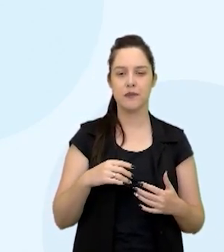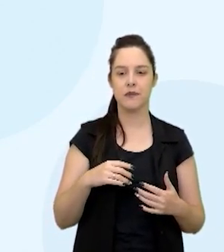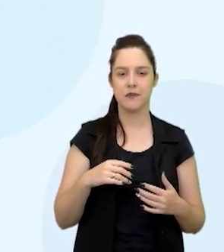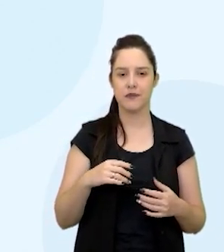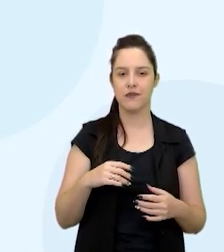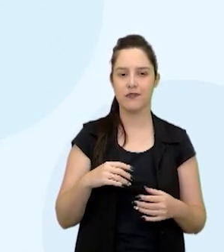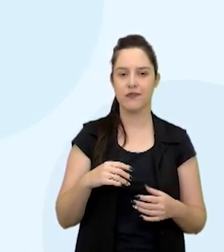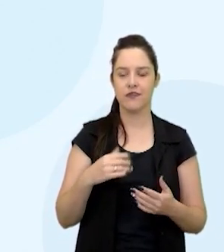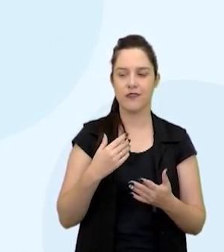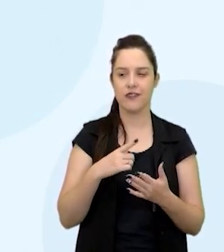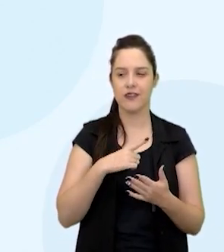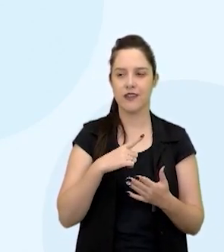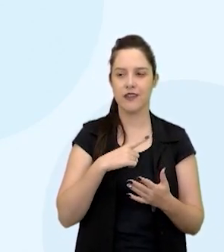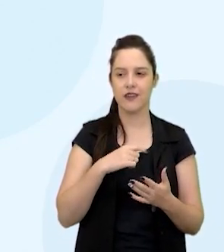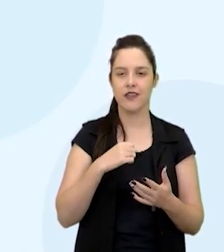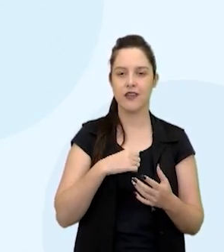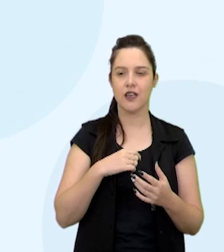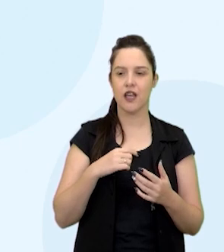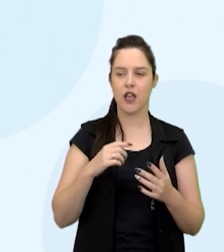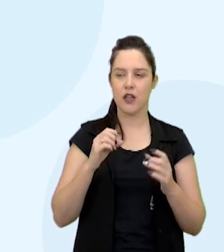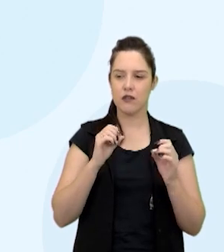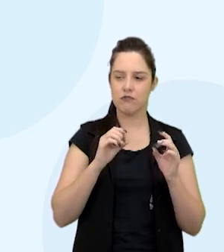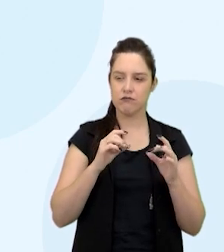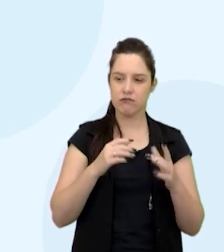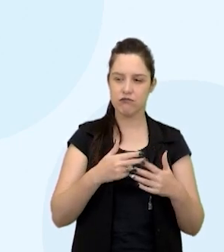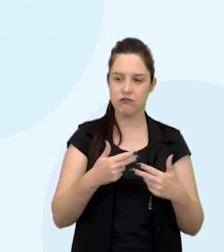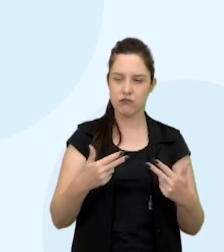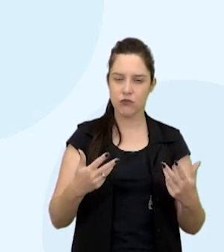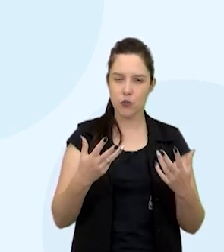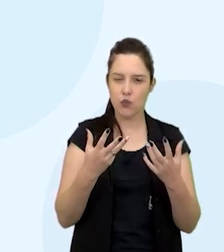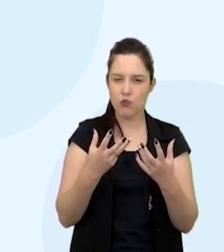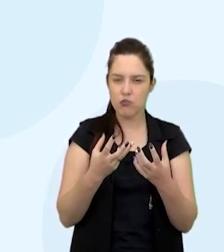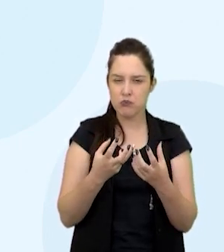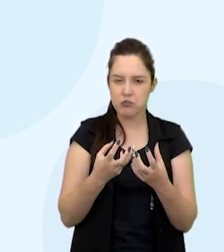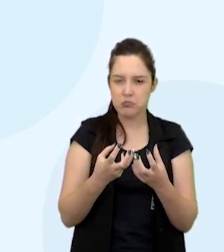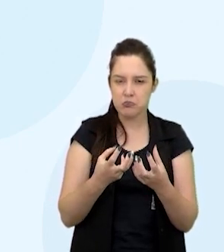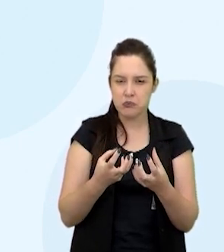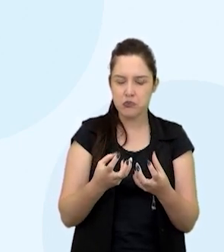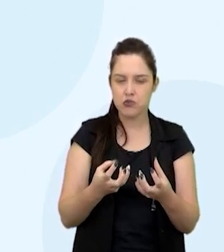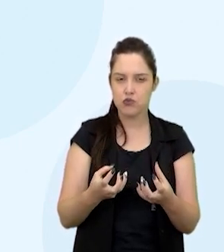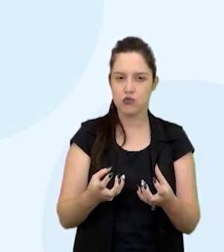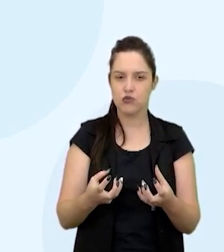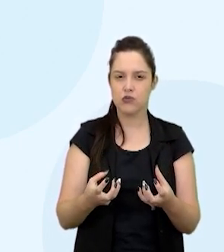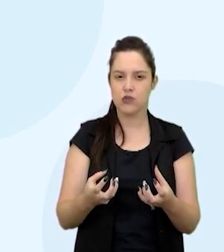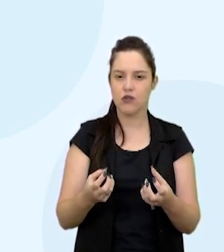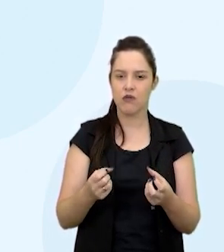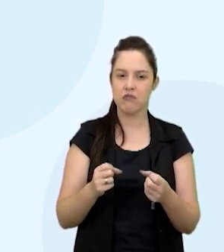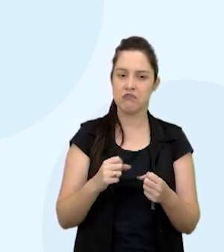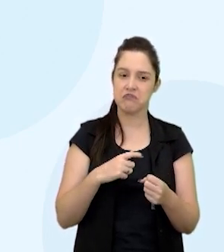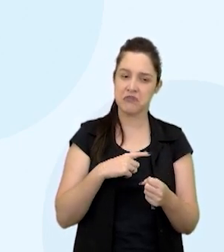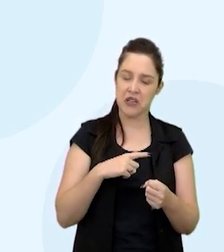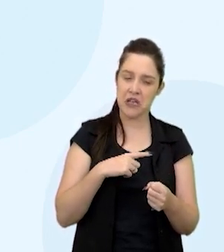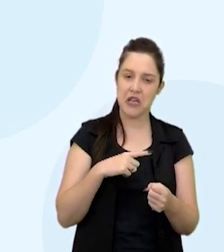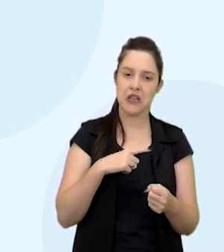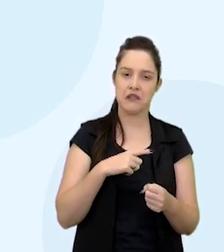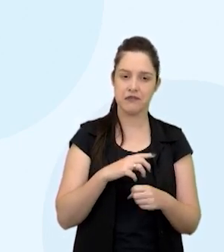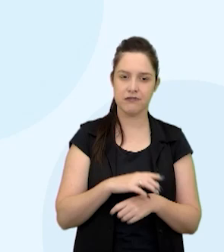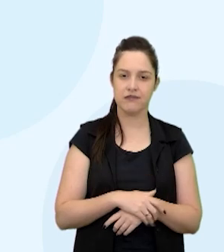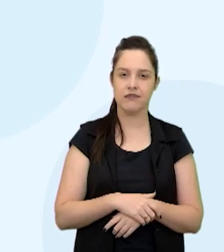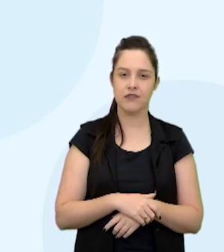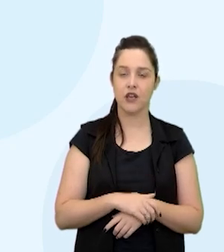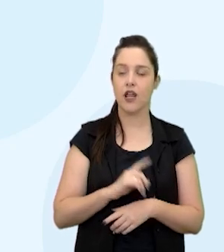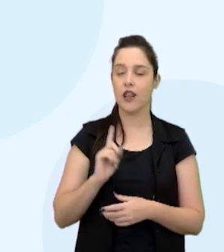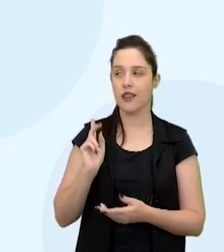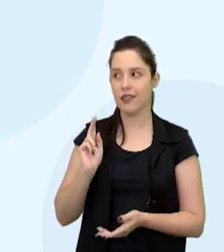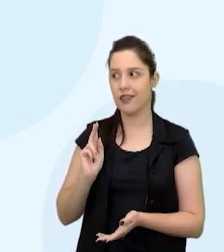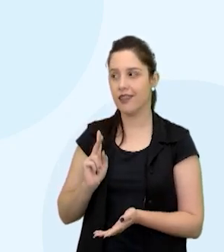talvez tenha uma história sendo contada, os girassóis murchando, estando em decomposição, tem isso? Na